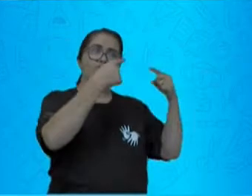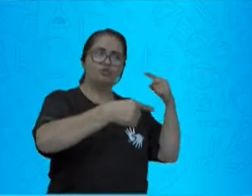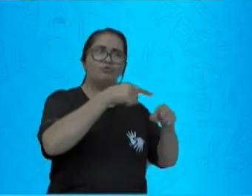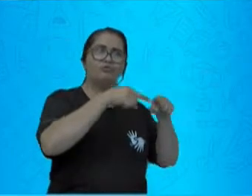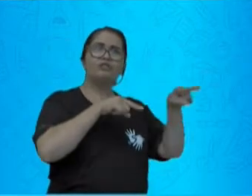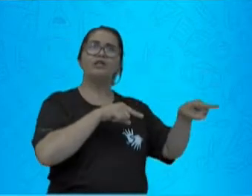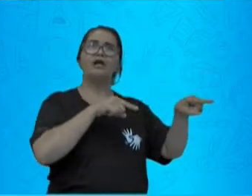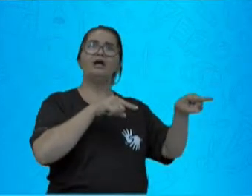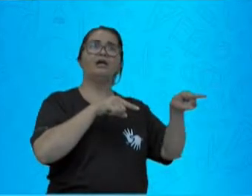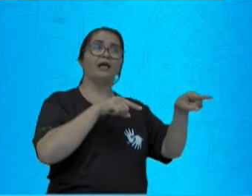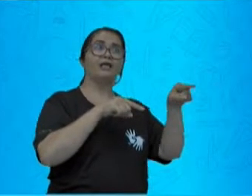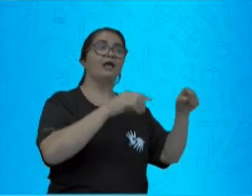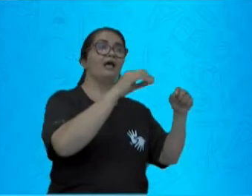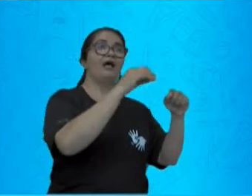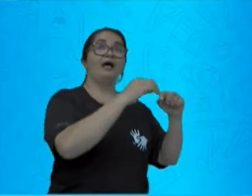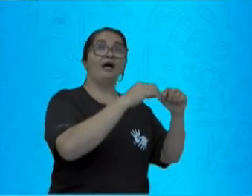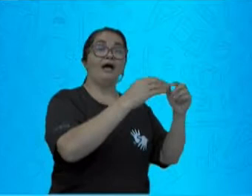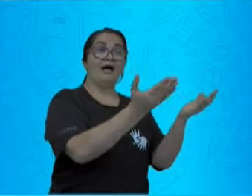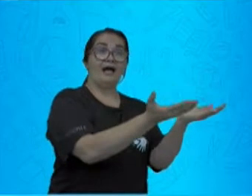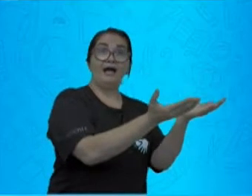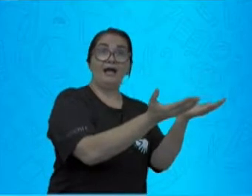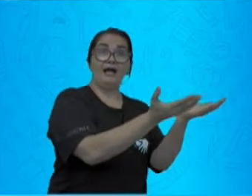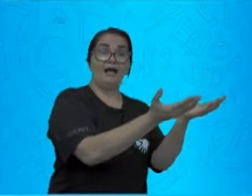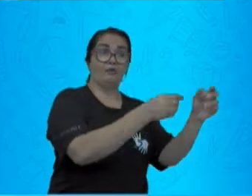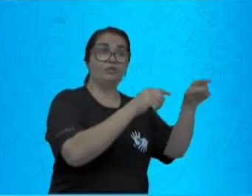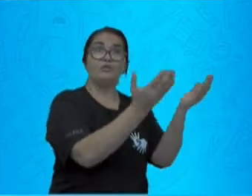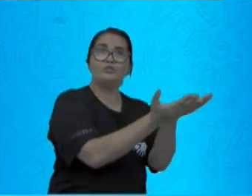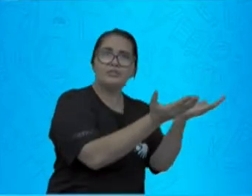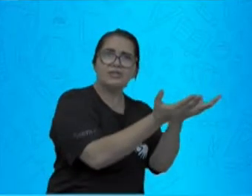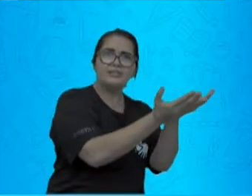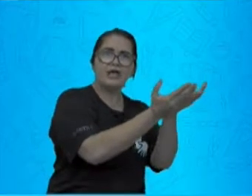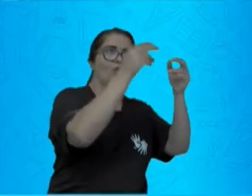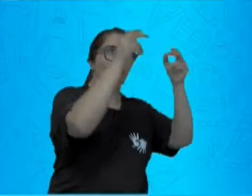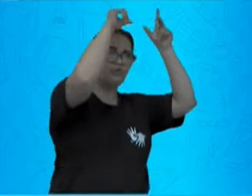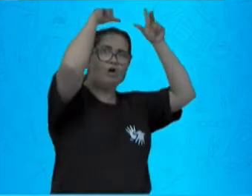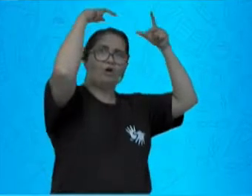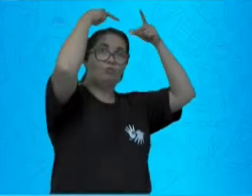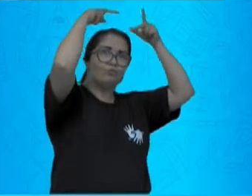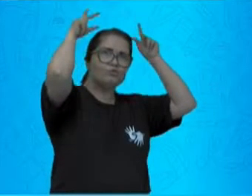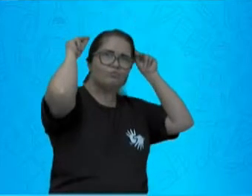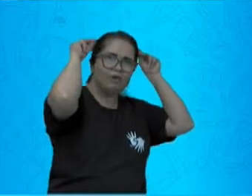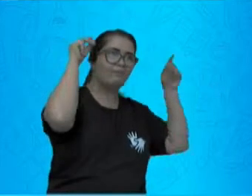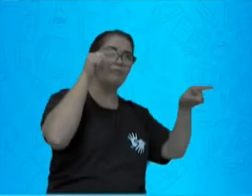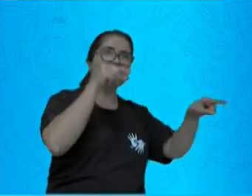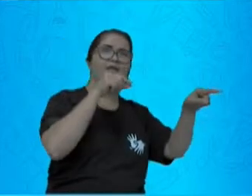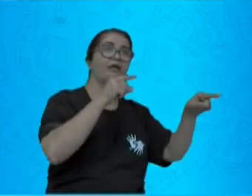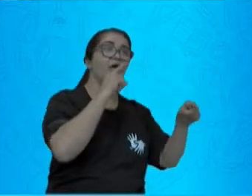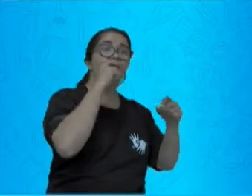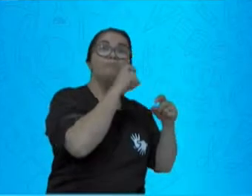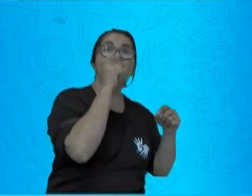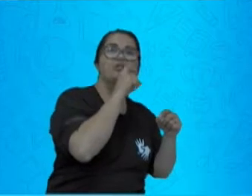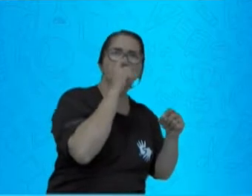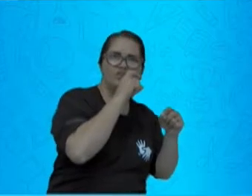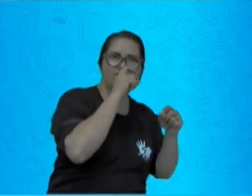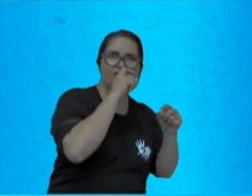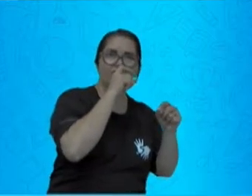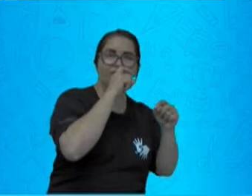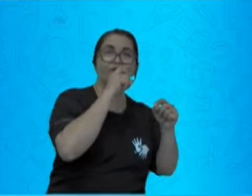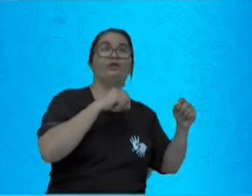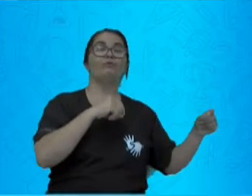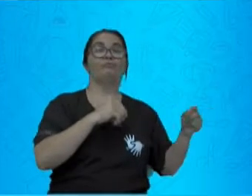Martinho Lutero não aceita essa bula papal e também não aceita pedir perdão à